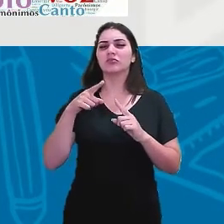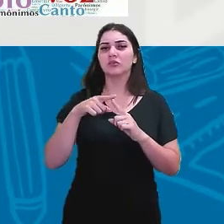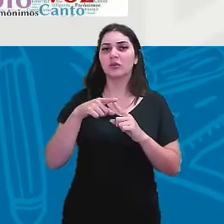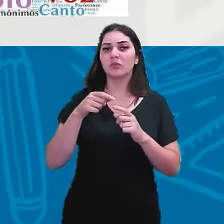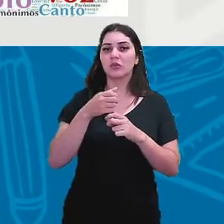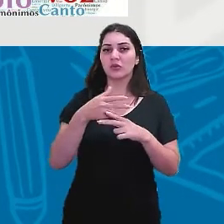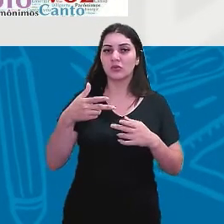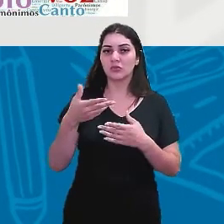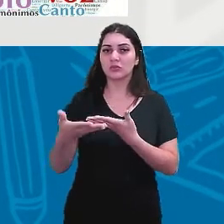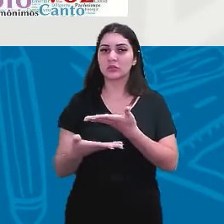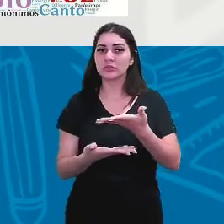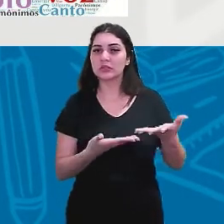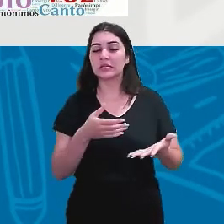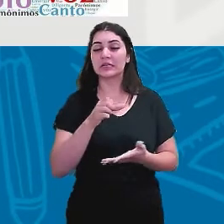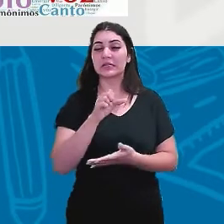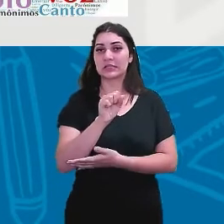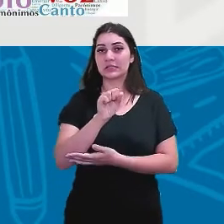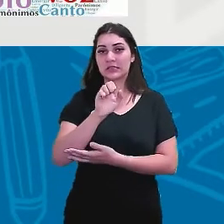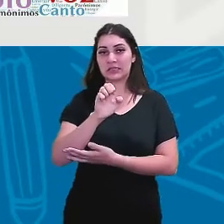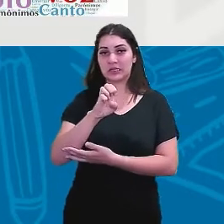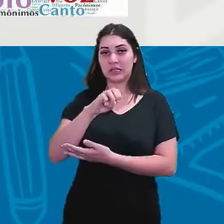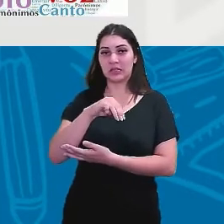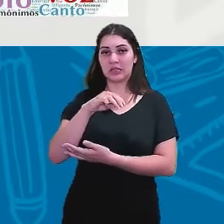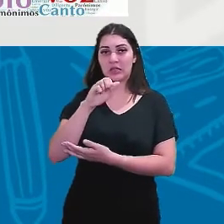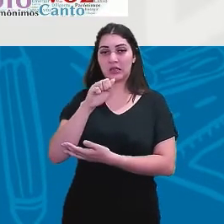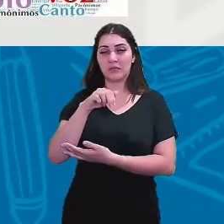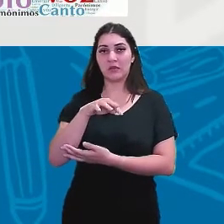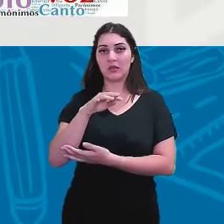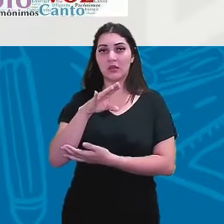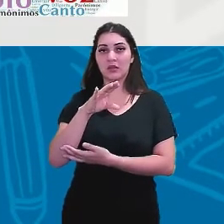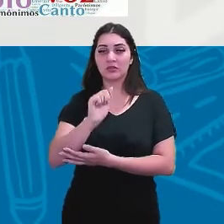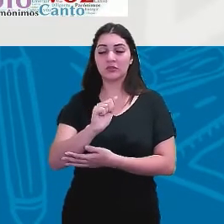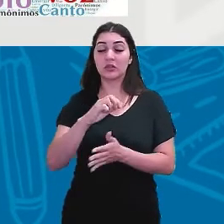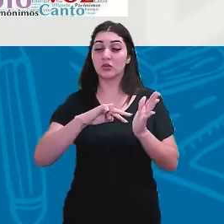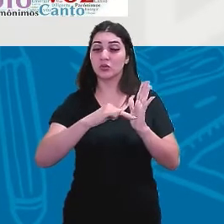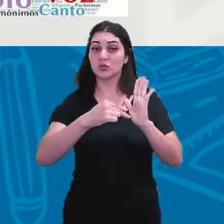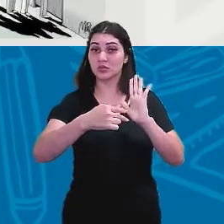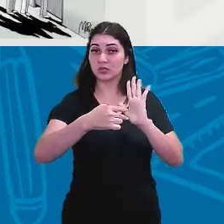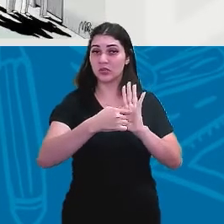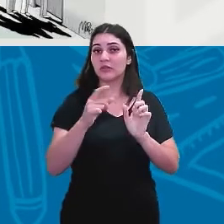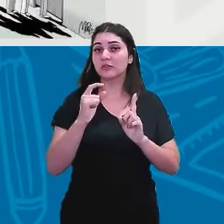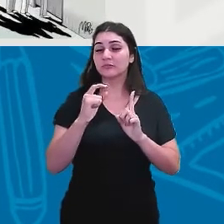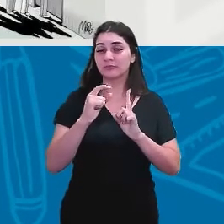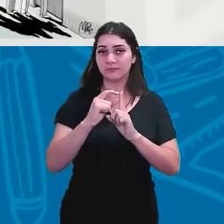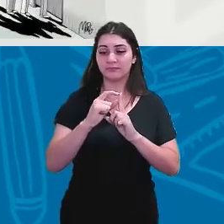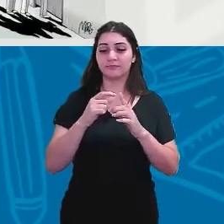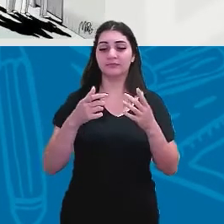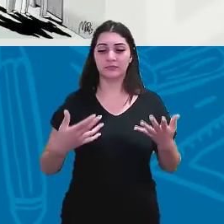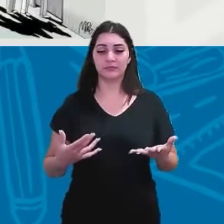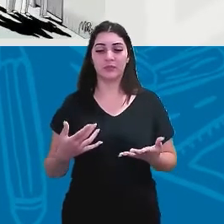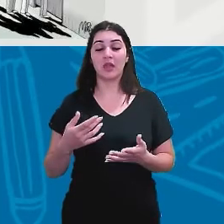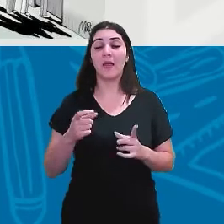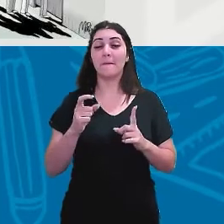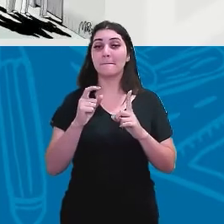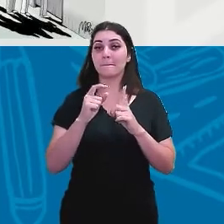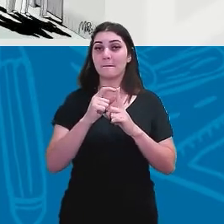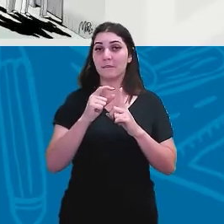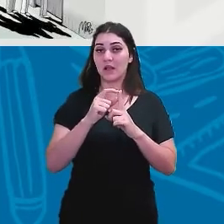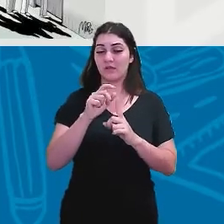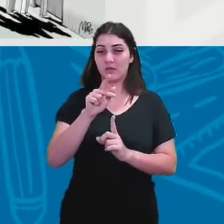do estudo da semântica, tá? Do significado das palavras. Então, as